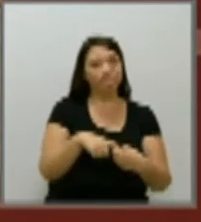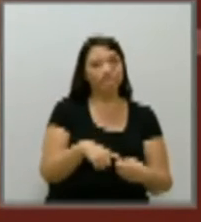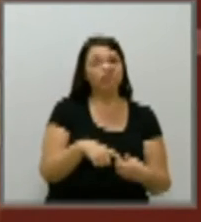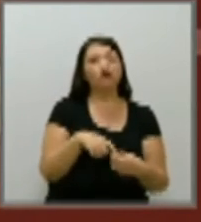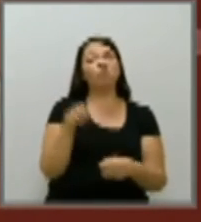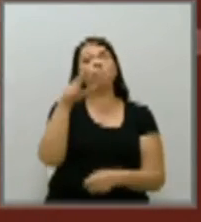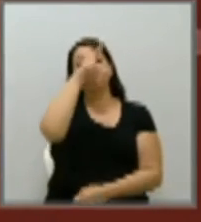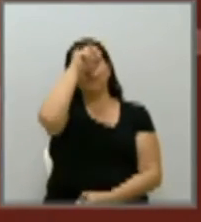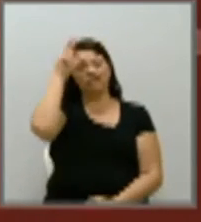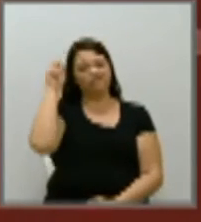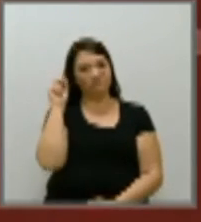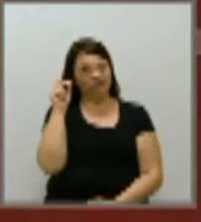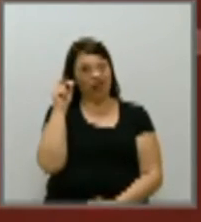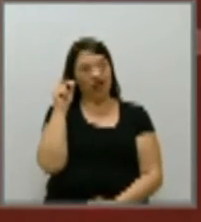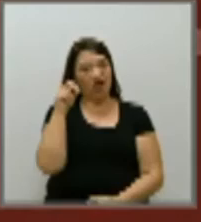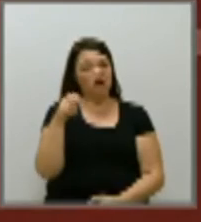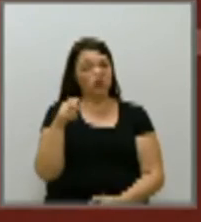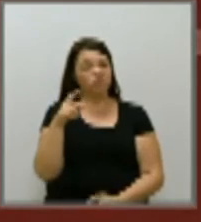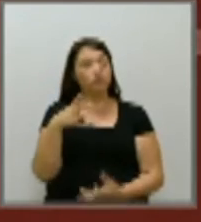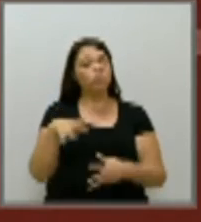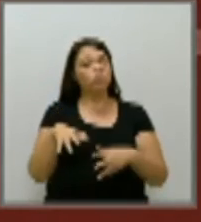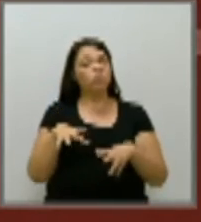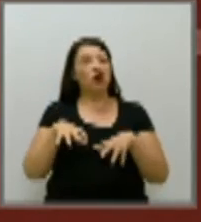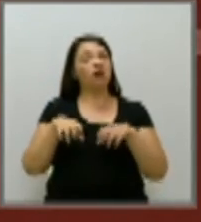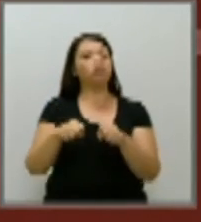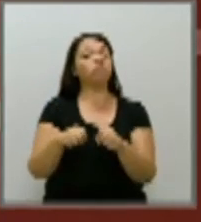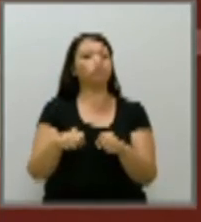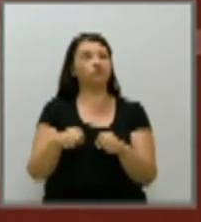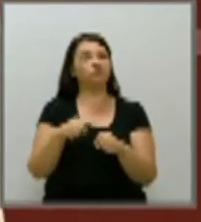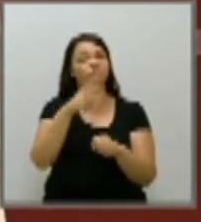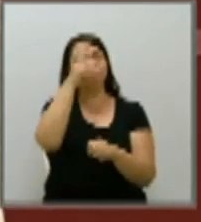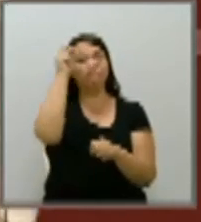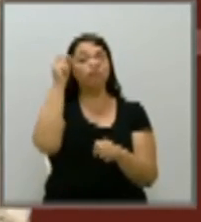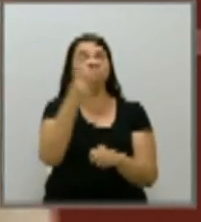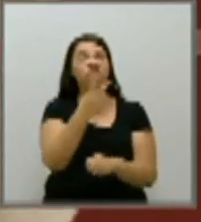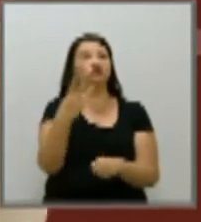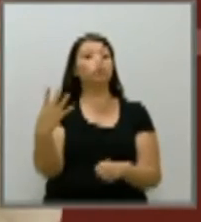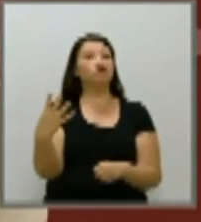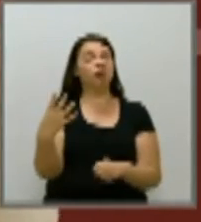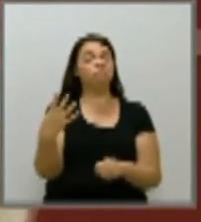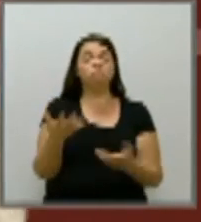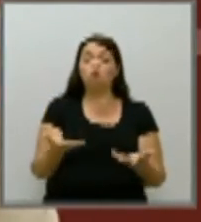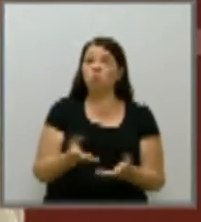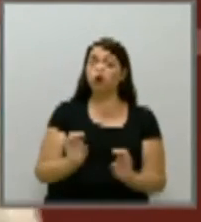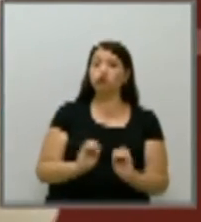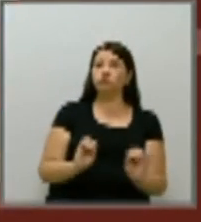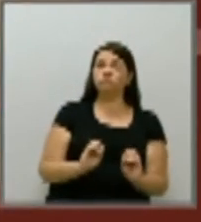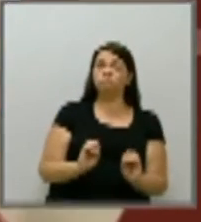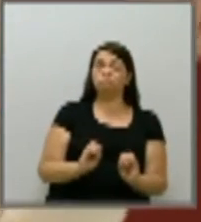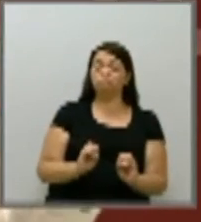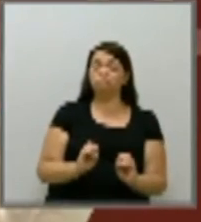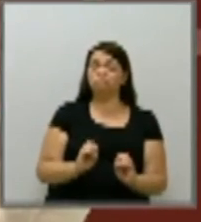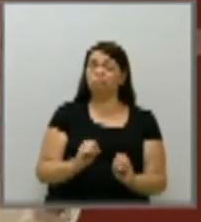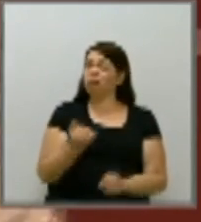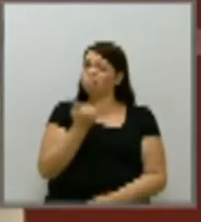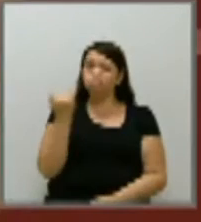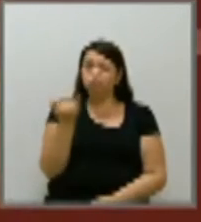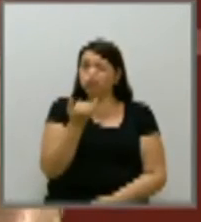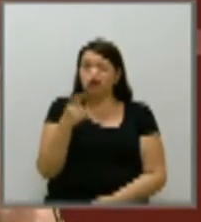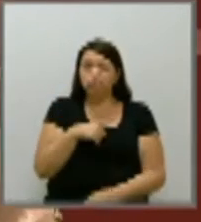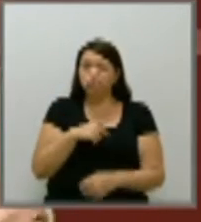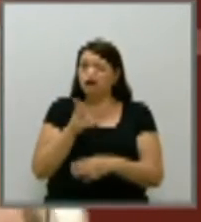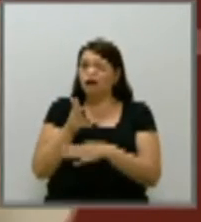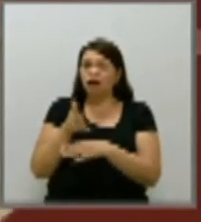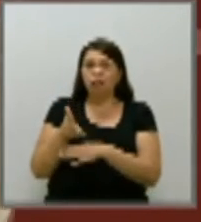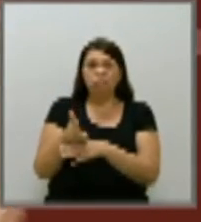Alba assumiu com 24 câmeras. Hoje, nenhuma funciona. Isso é fundamental, que haja um monitoramento para combater